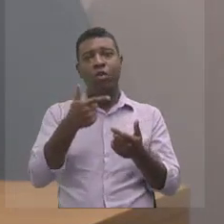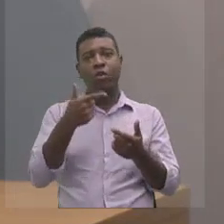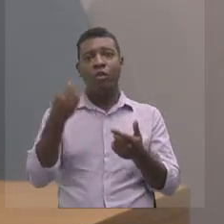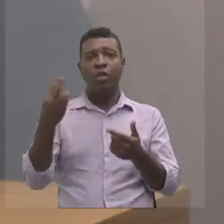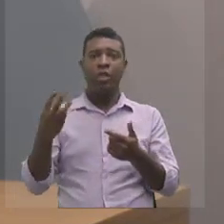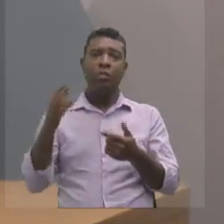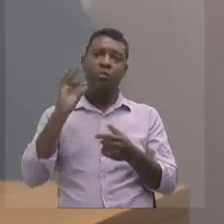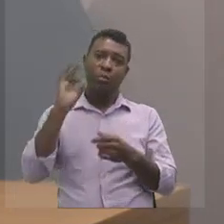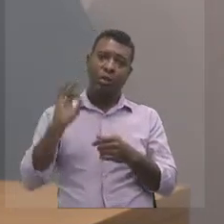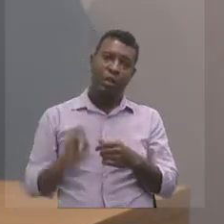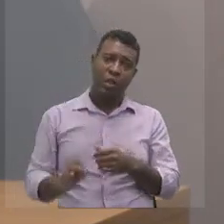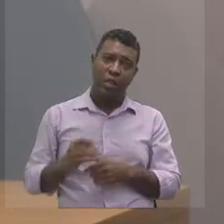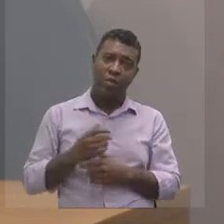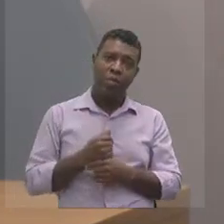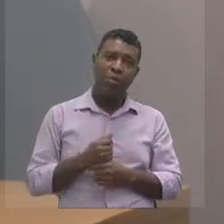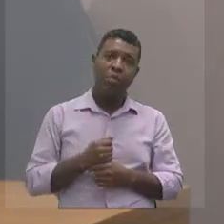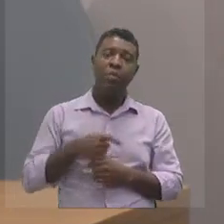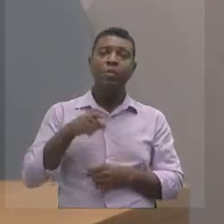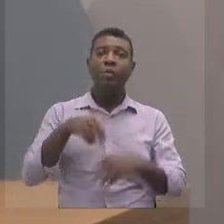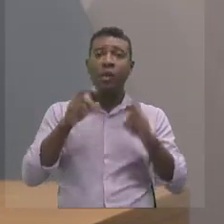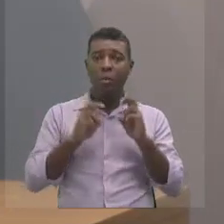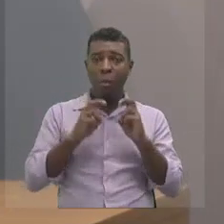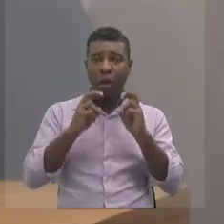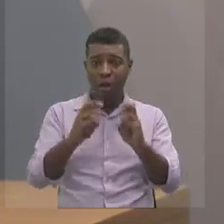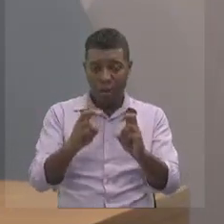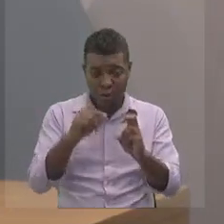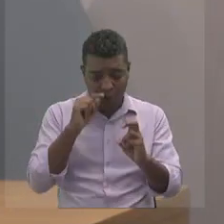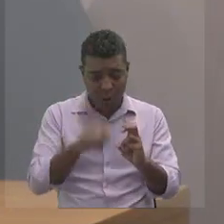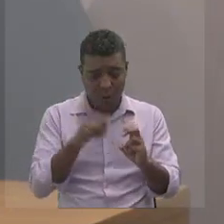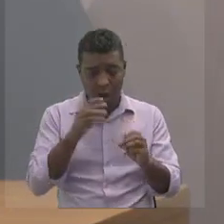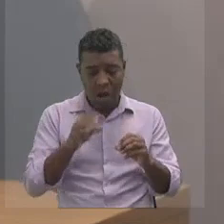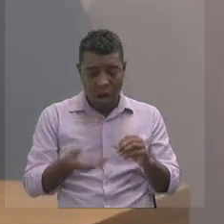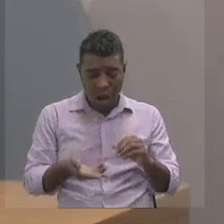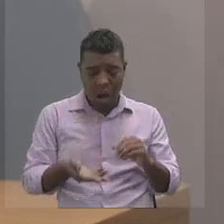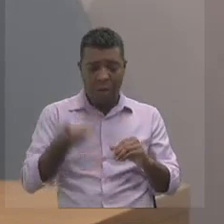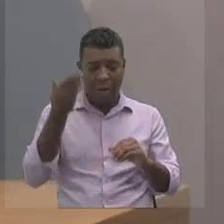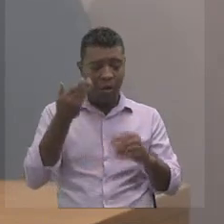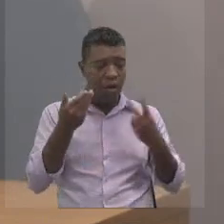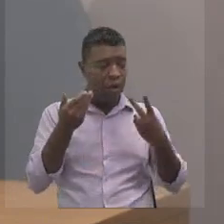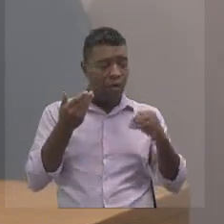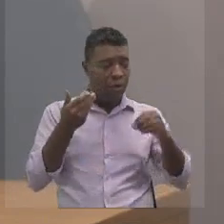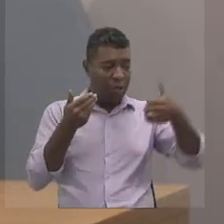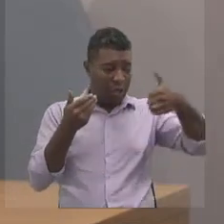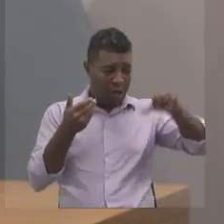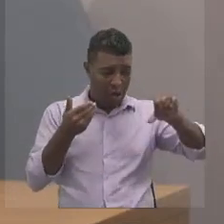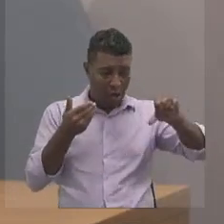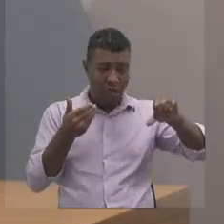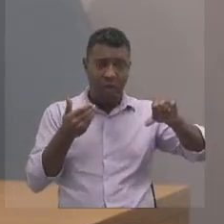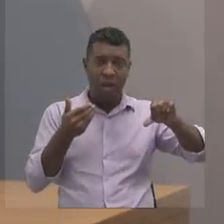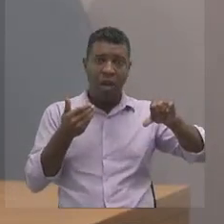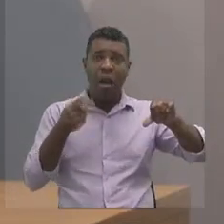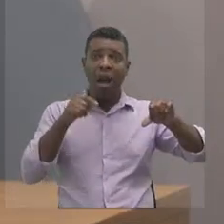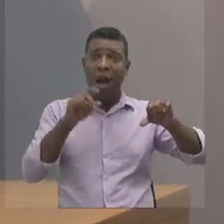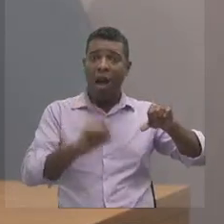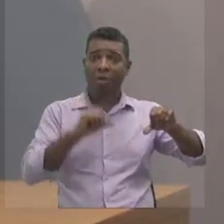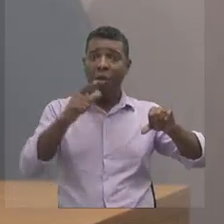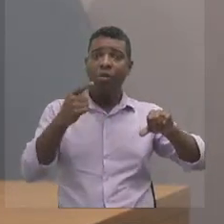da tarifa do metrô 2019 2023 quase 200%